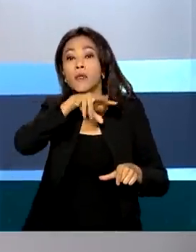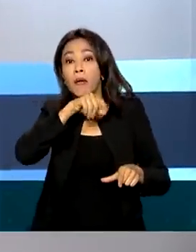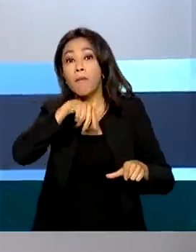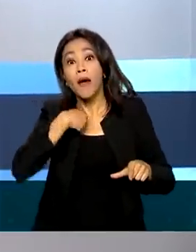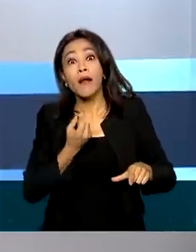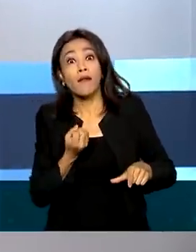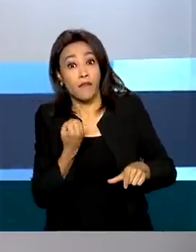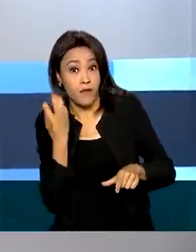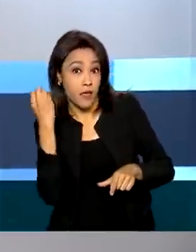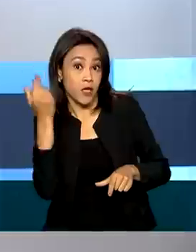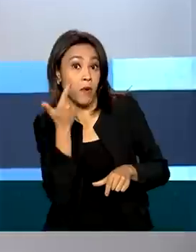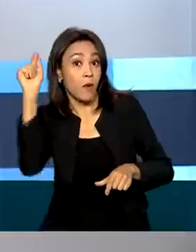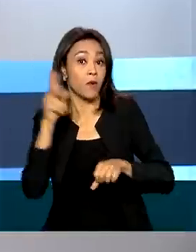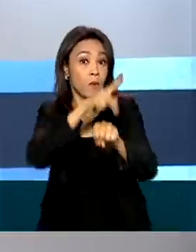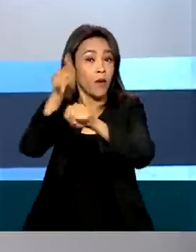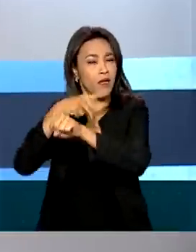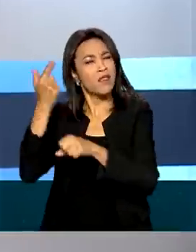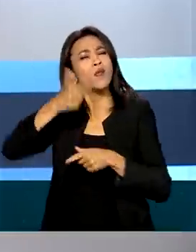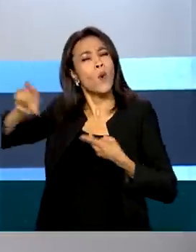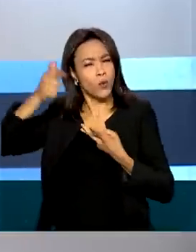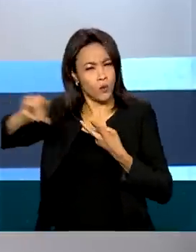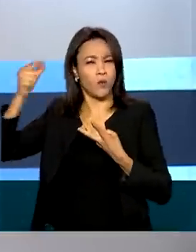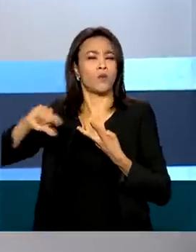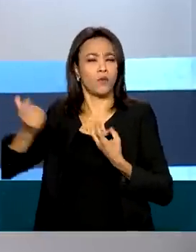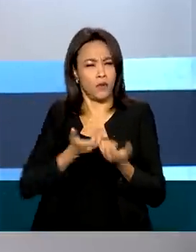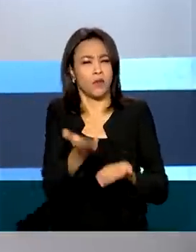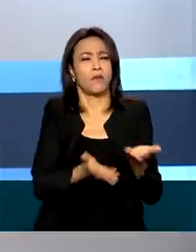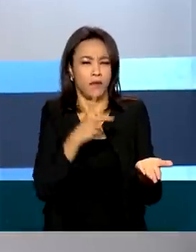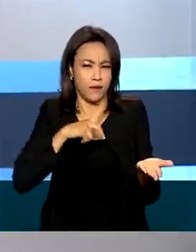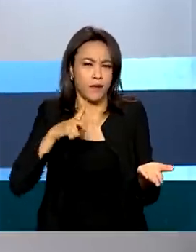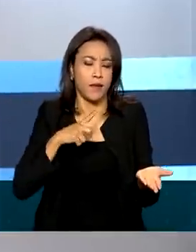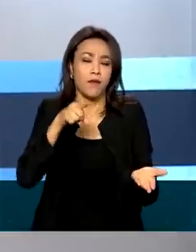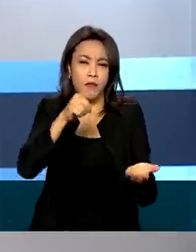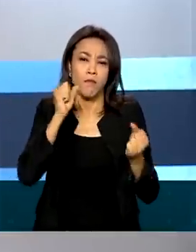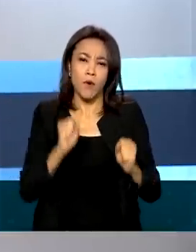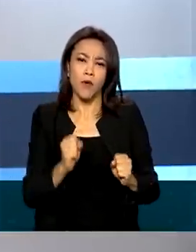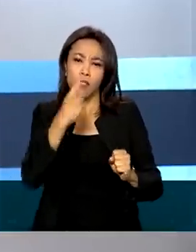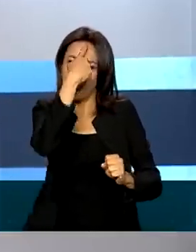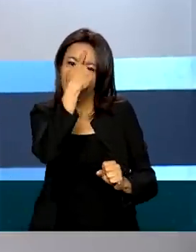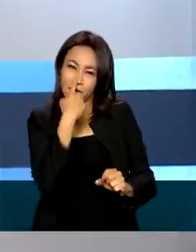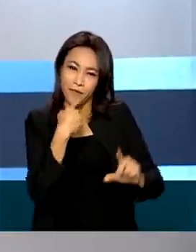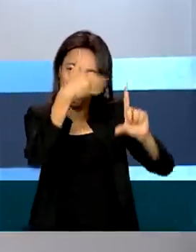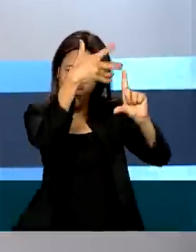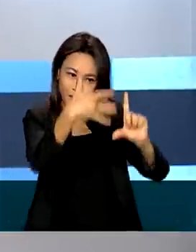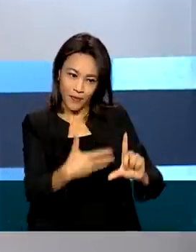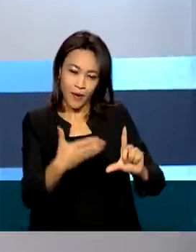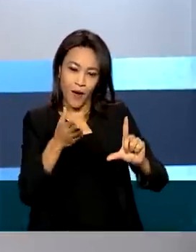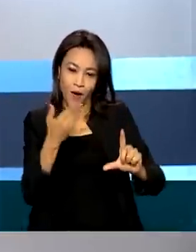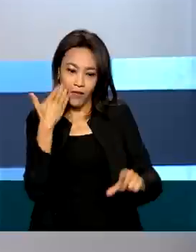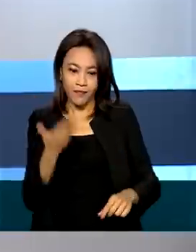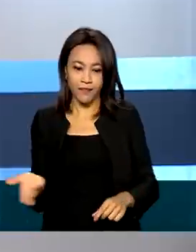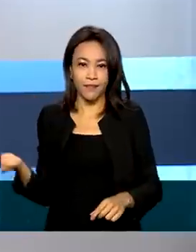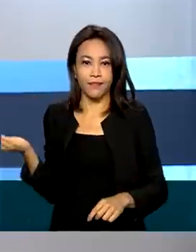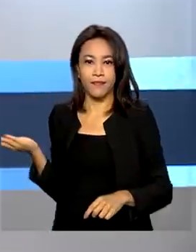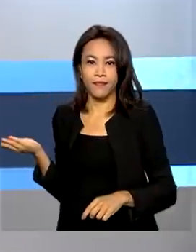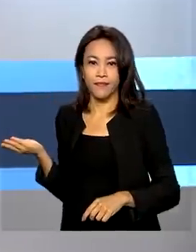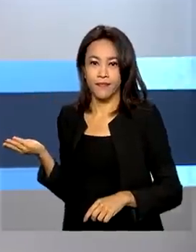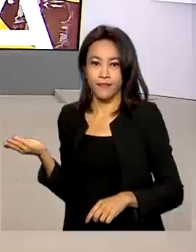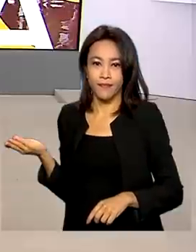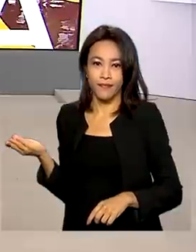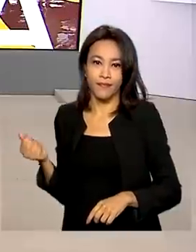país com um animal de estimação entre outros serviços você pode acessar o perfil do turista pelo site aí que aparece na sua